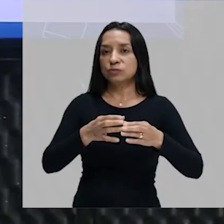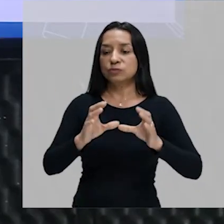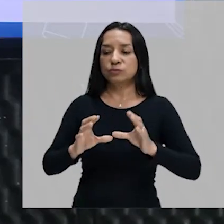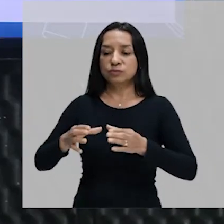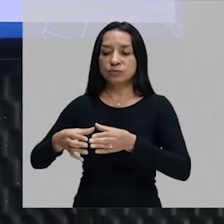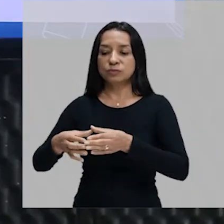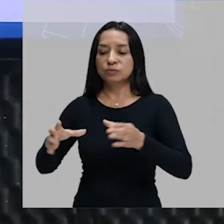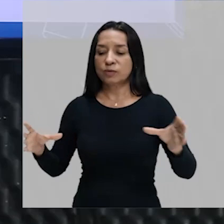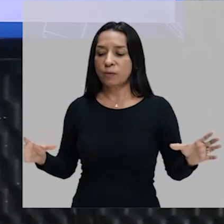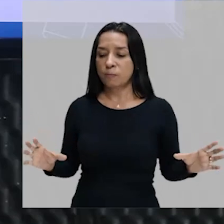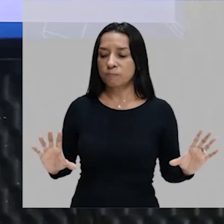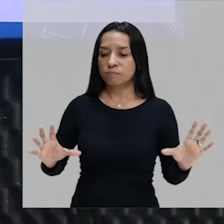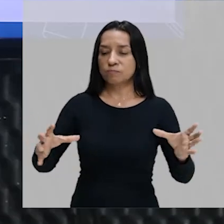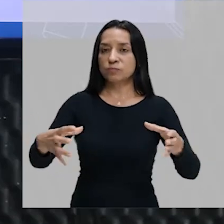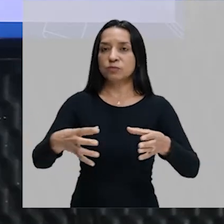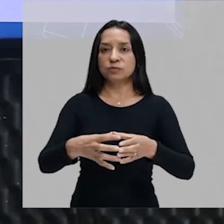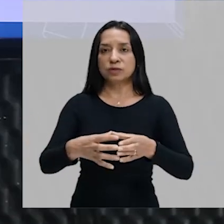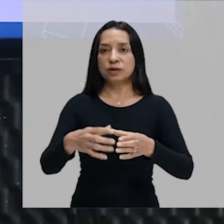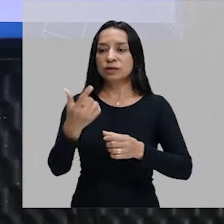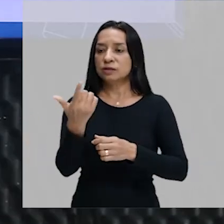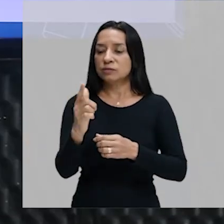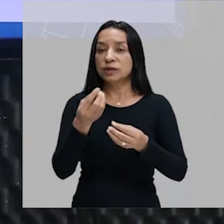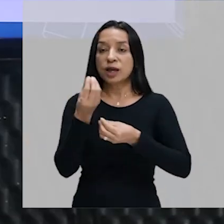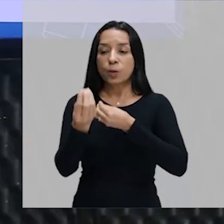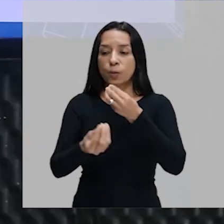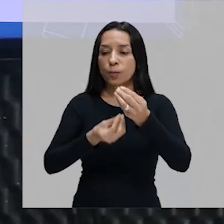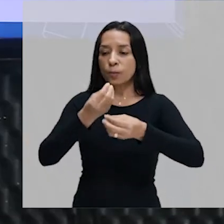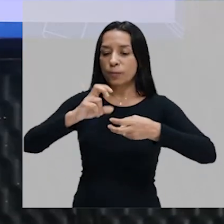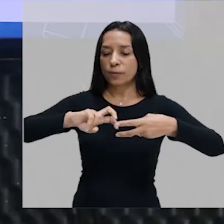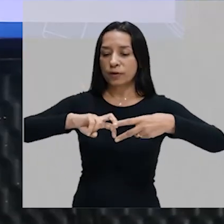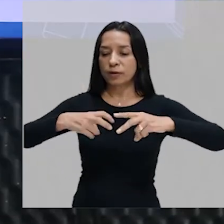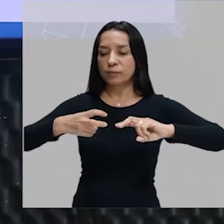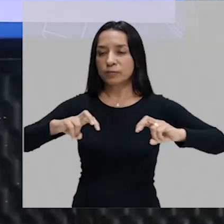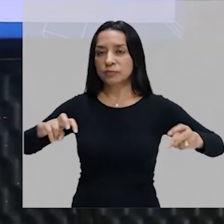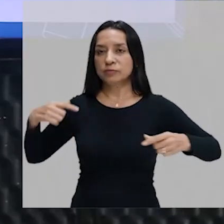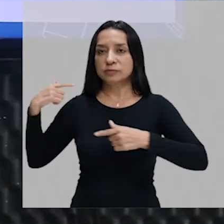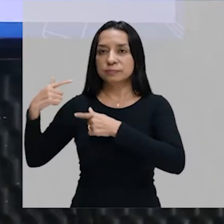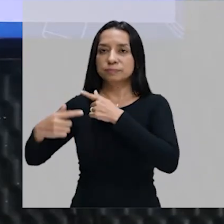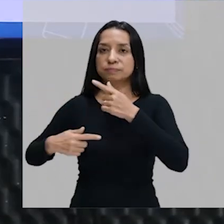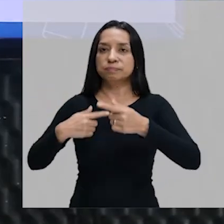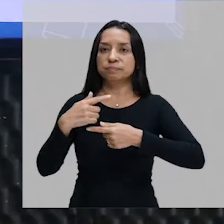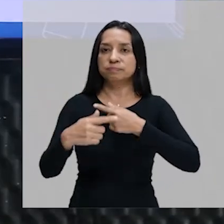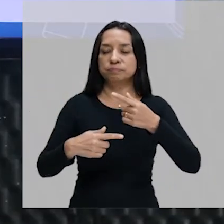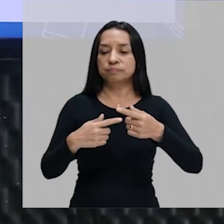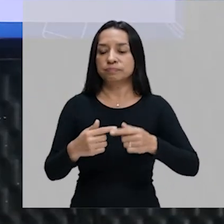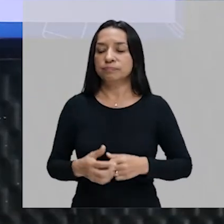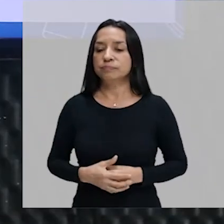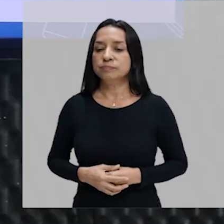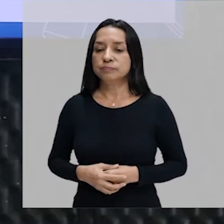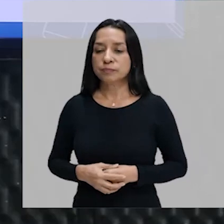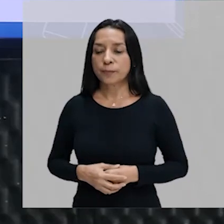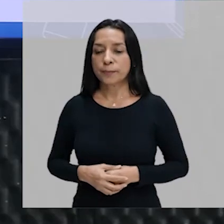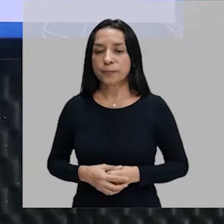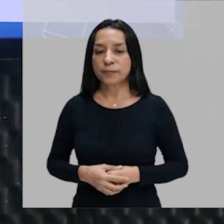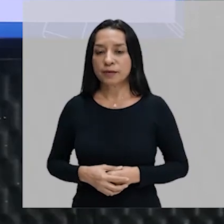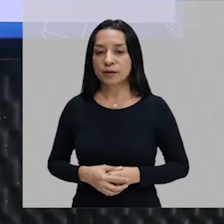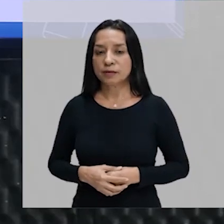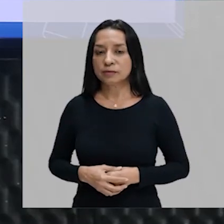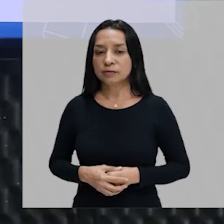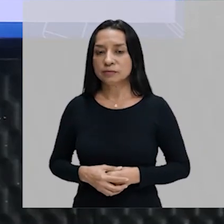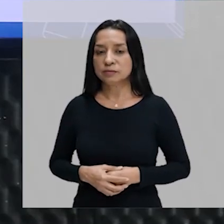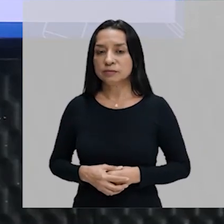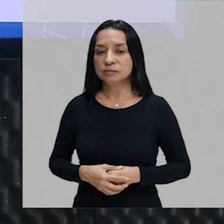colocarem juntos, a incapacidade deles não produzirem os descendentes, tá certo? Então, essa aqui é a